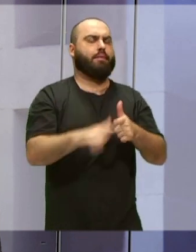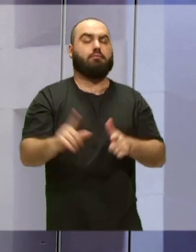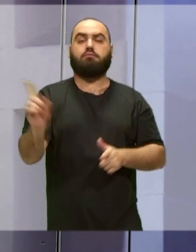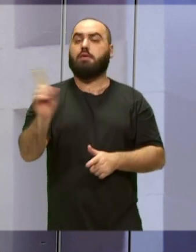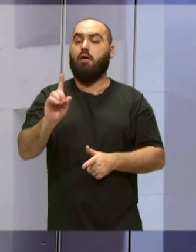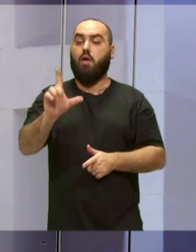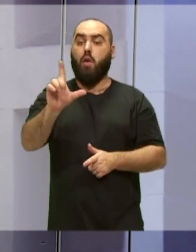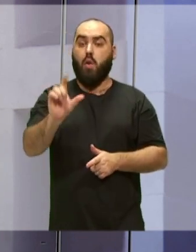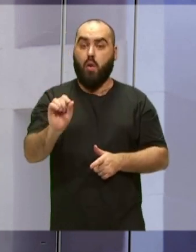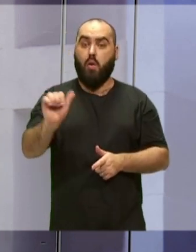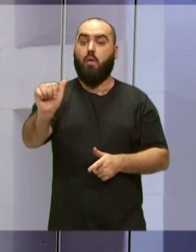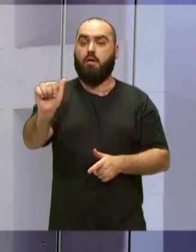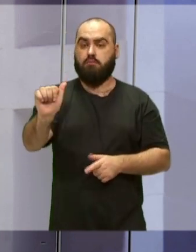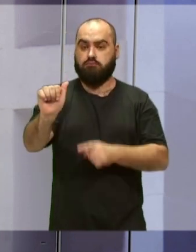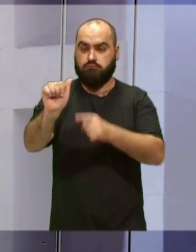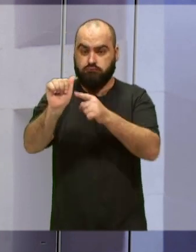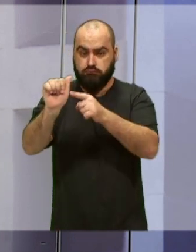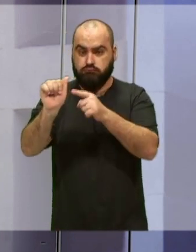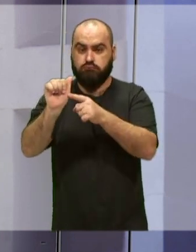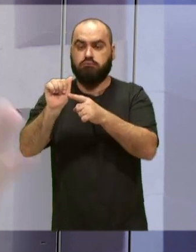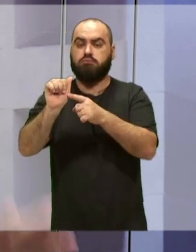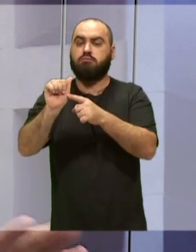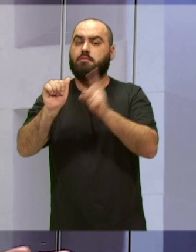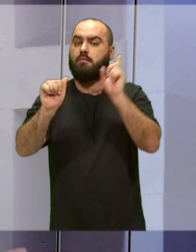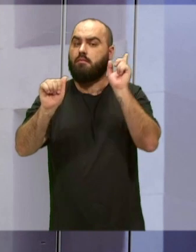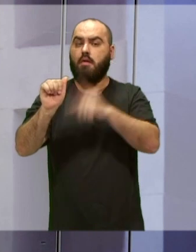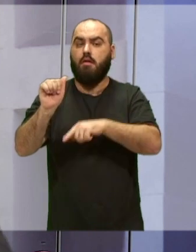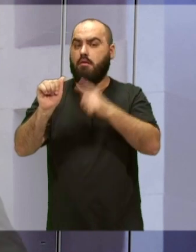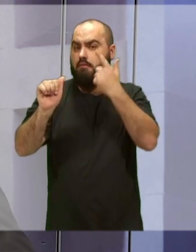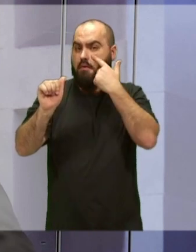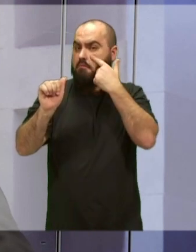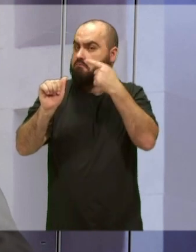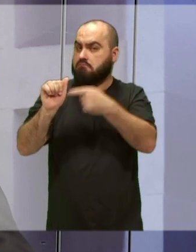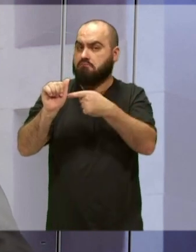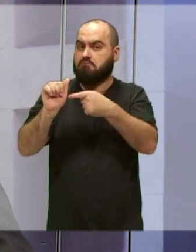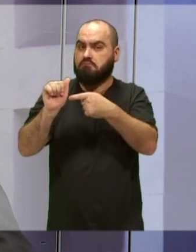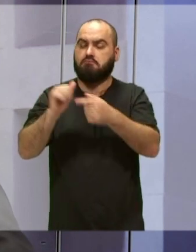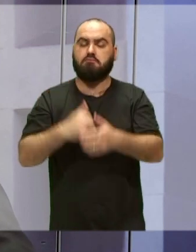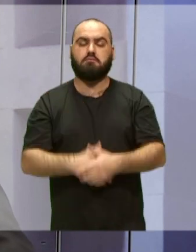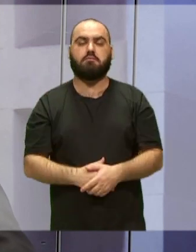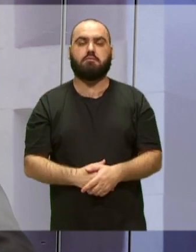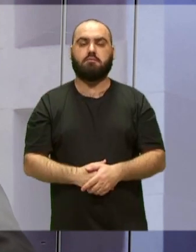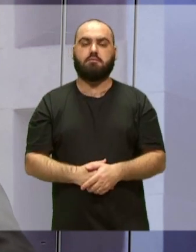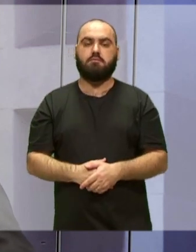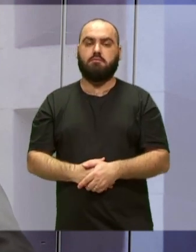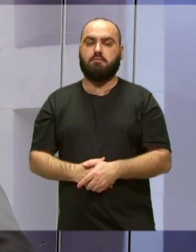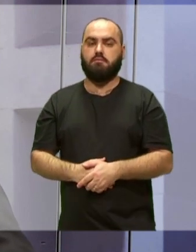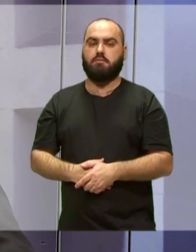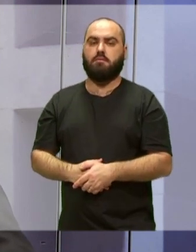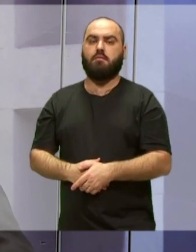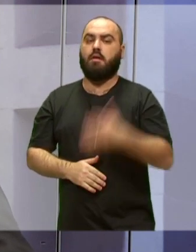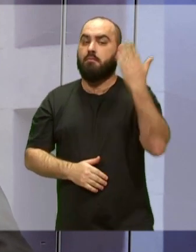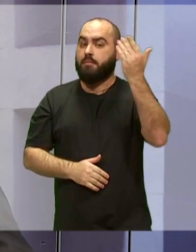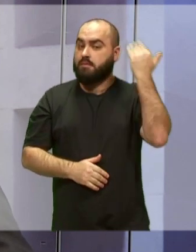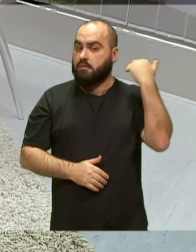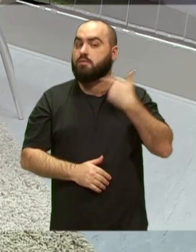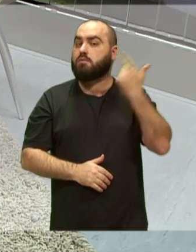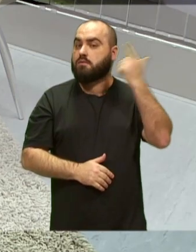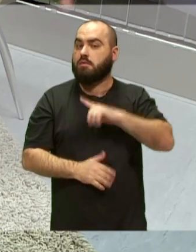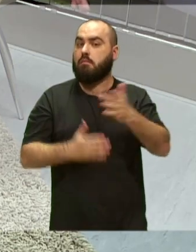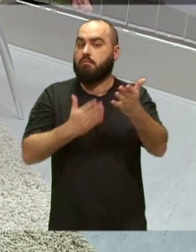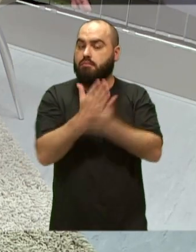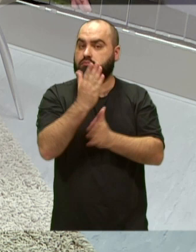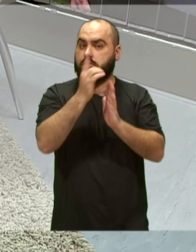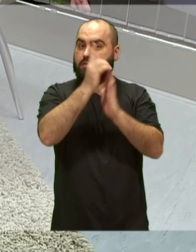foi foi agora foi é uma um tira tema a outra eu eu consegui aprovar a minha emenda que por